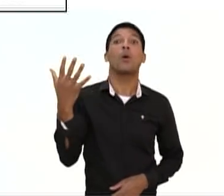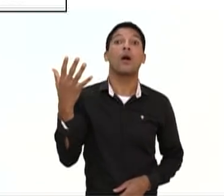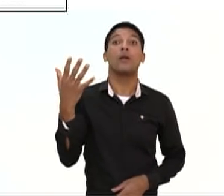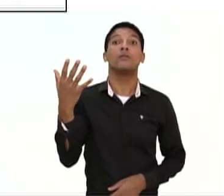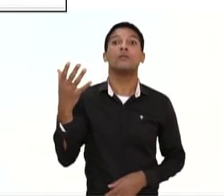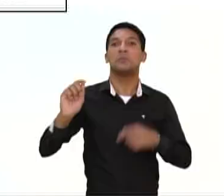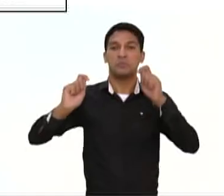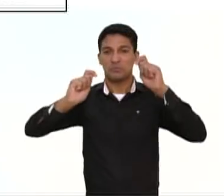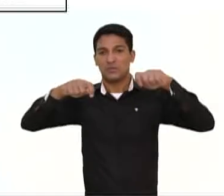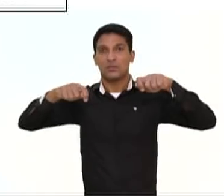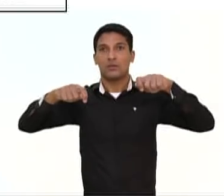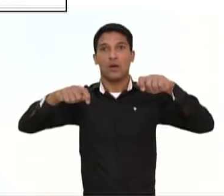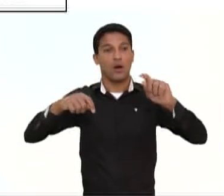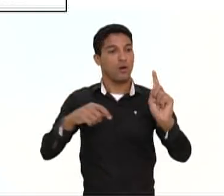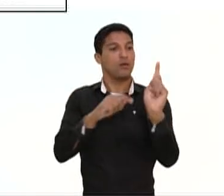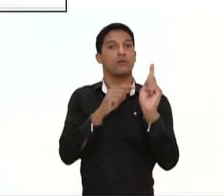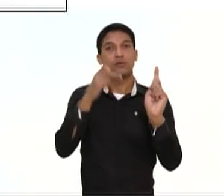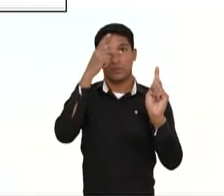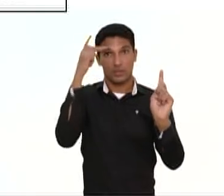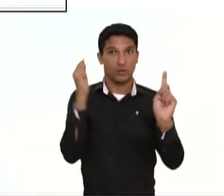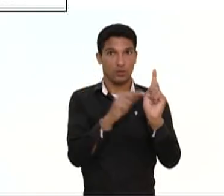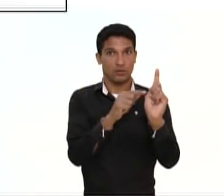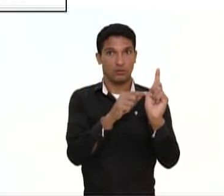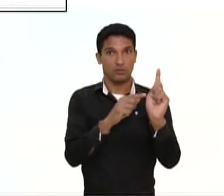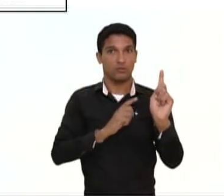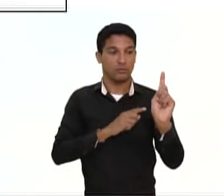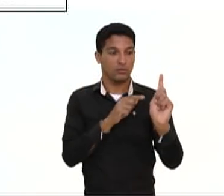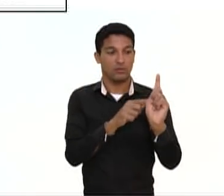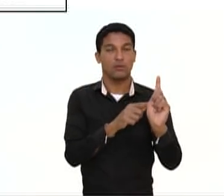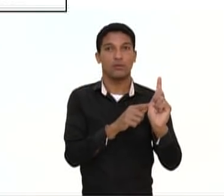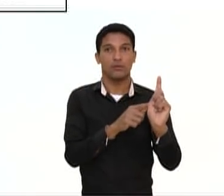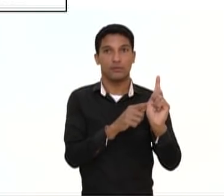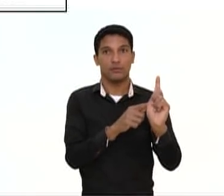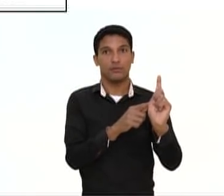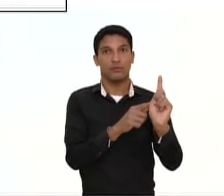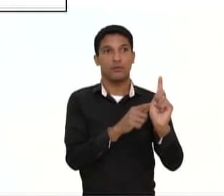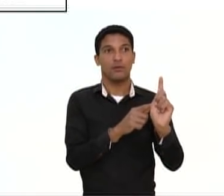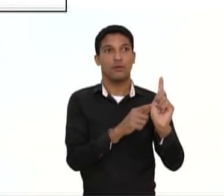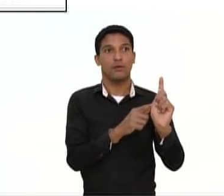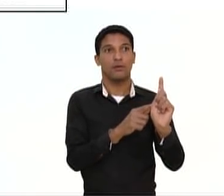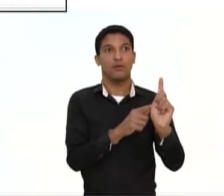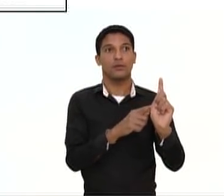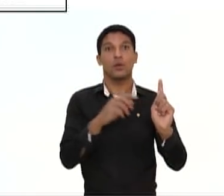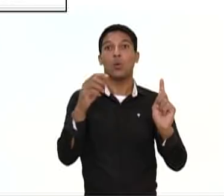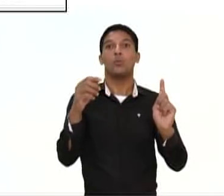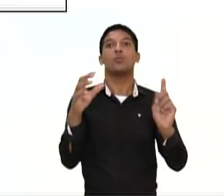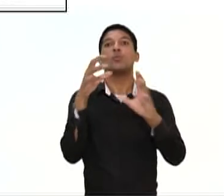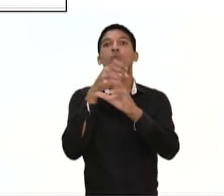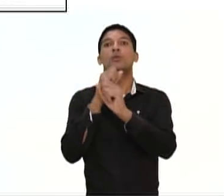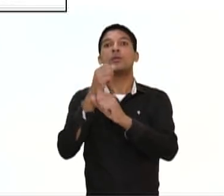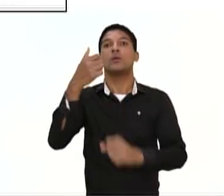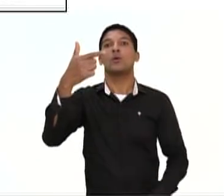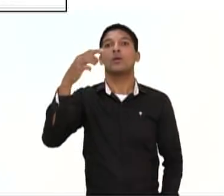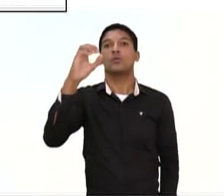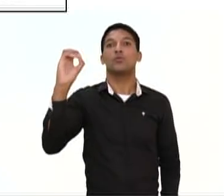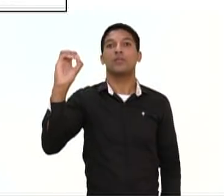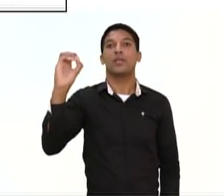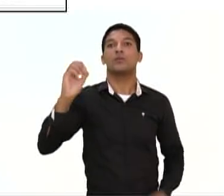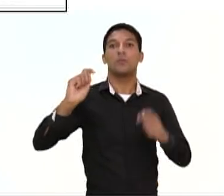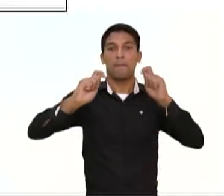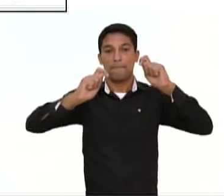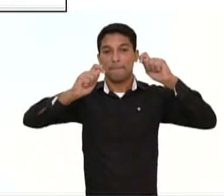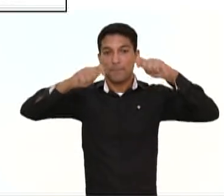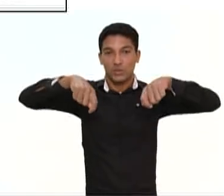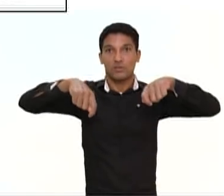É uma pessoa que eu vou escolher dentre as pessoas que se vacinaram nesse posto. Então, são 200 os casos possíveis, porque